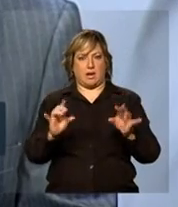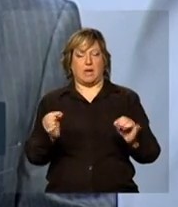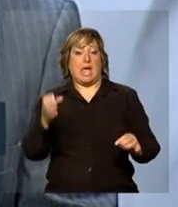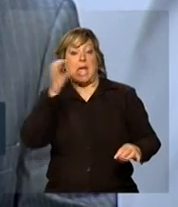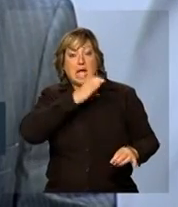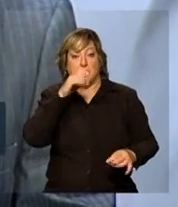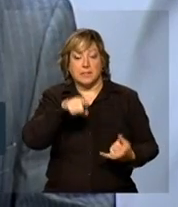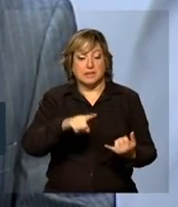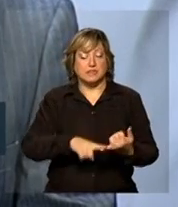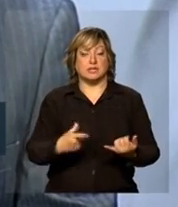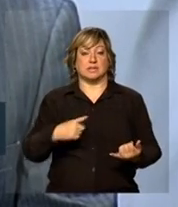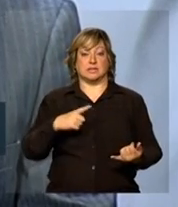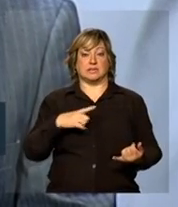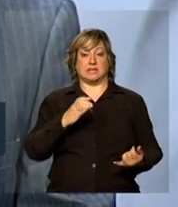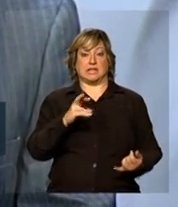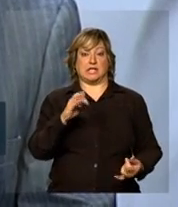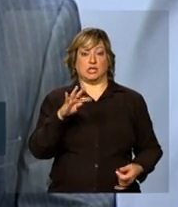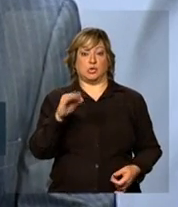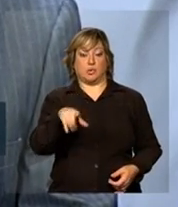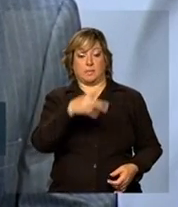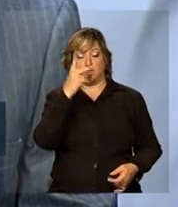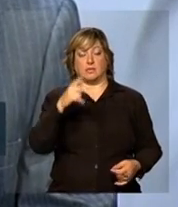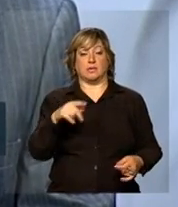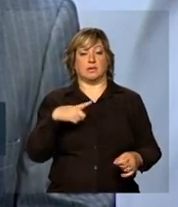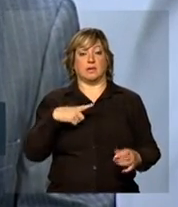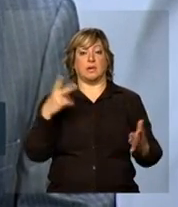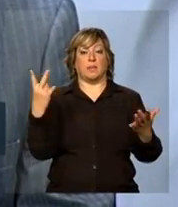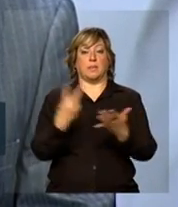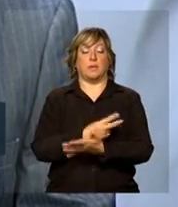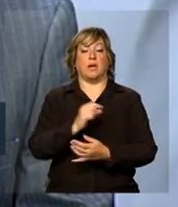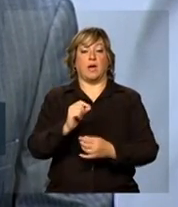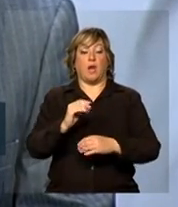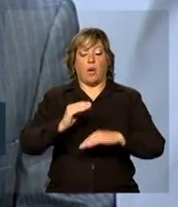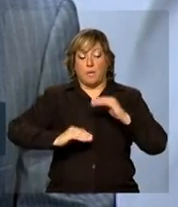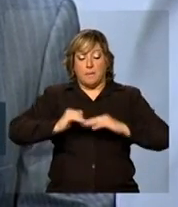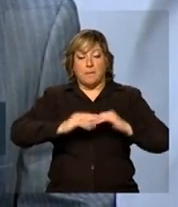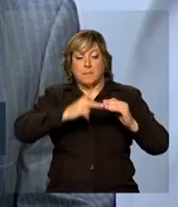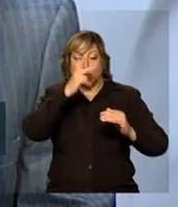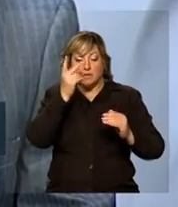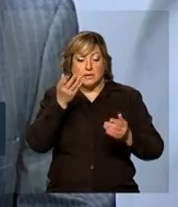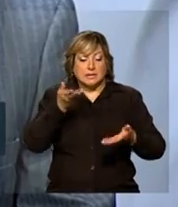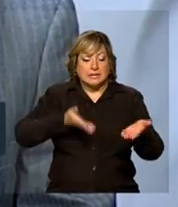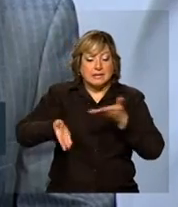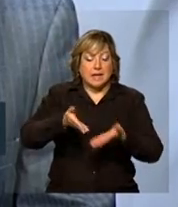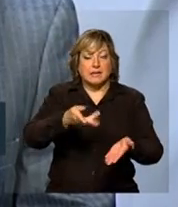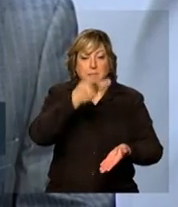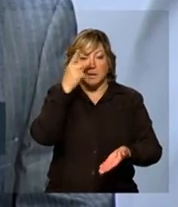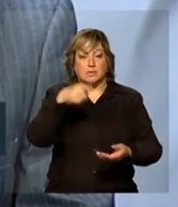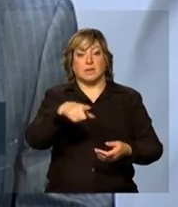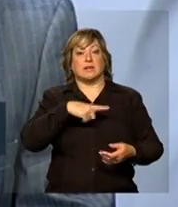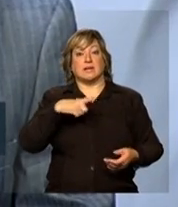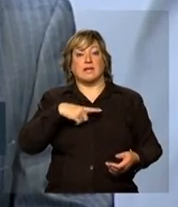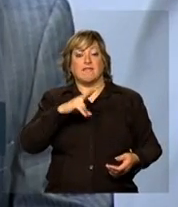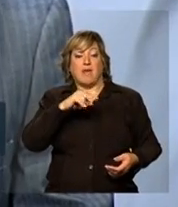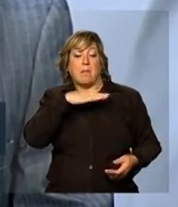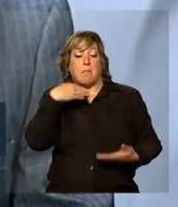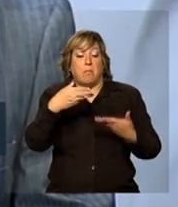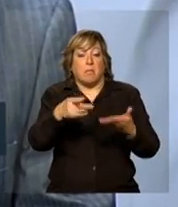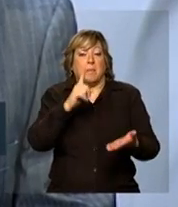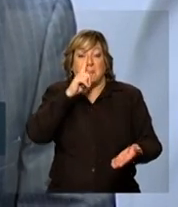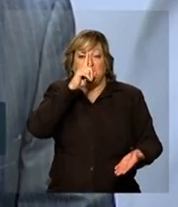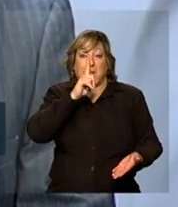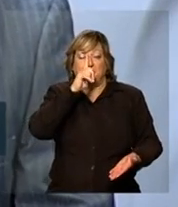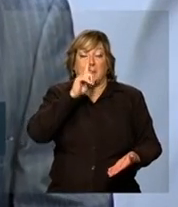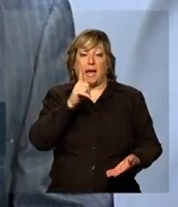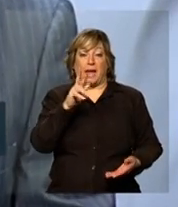do tratamento do paciente crítico, porque a forma como a equipe trata o paciente terminal é decisivo para o